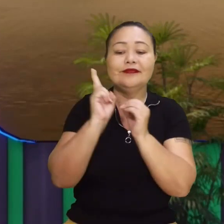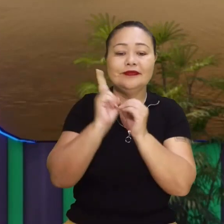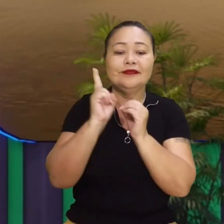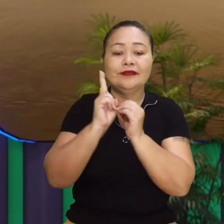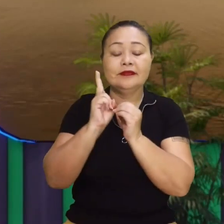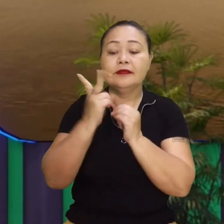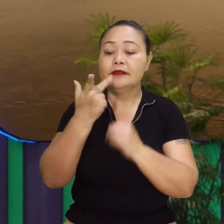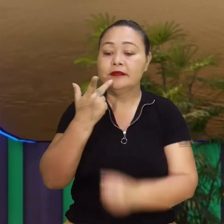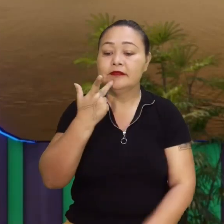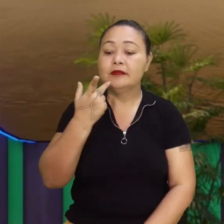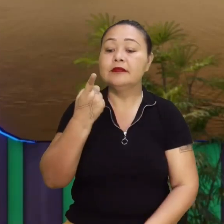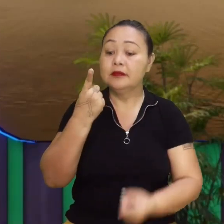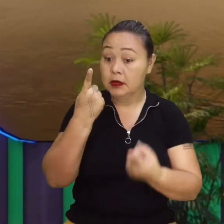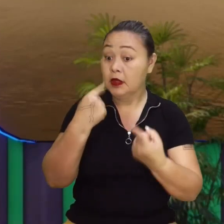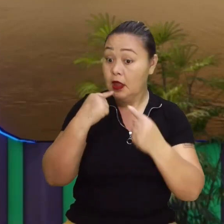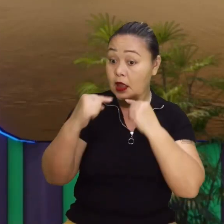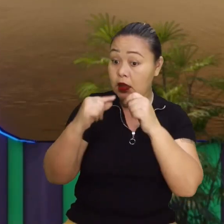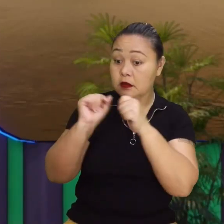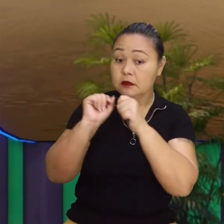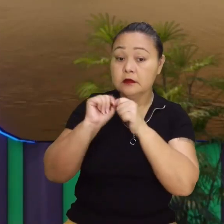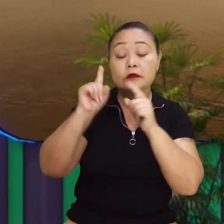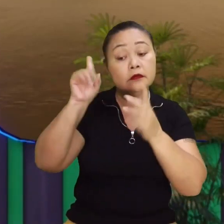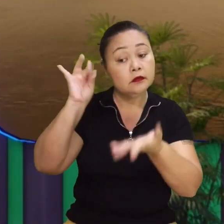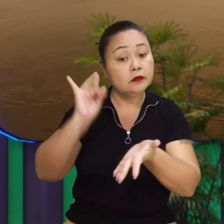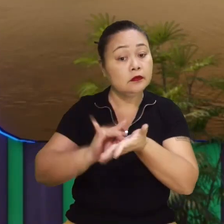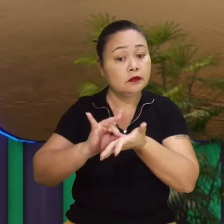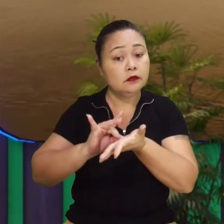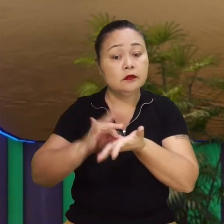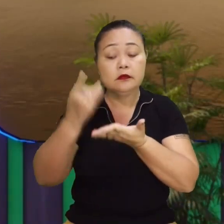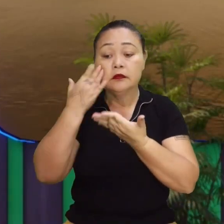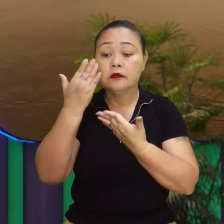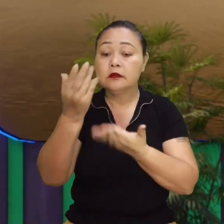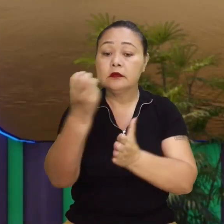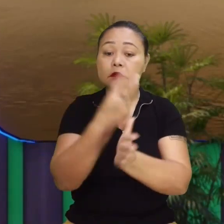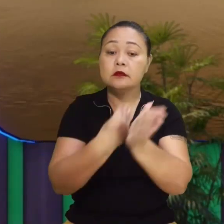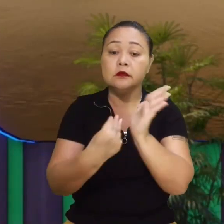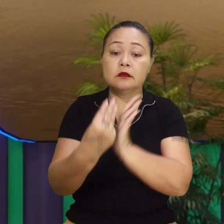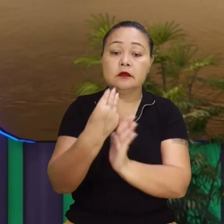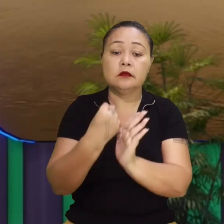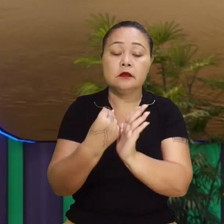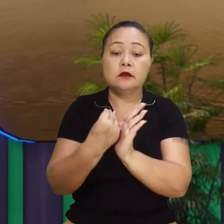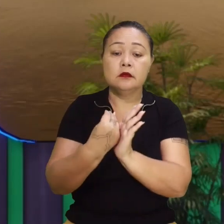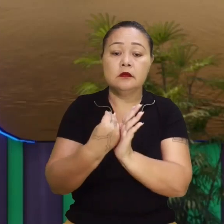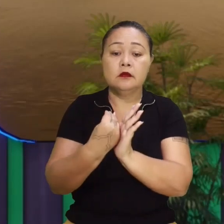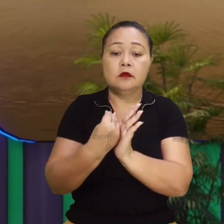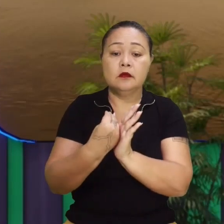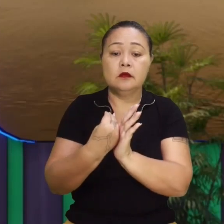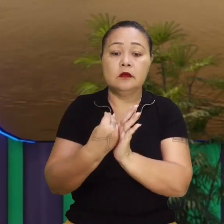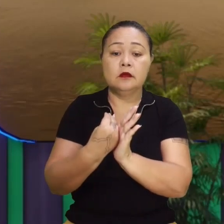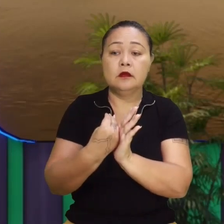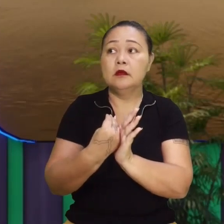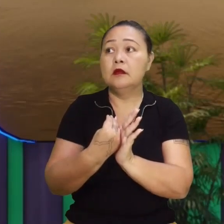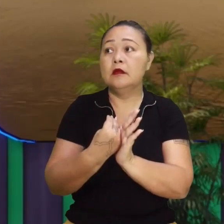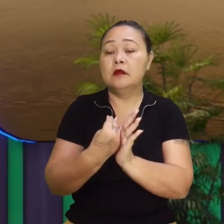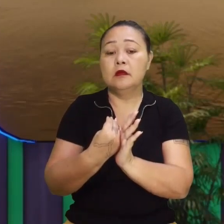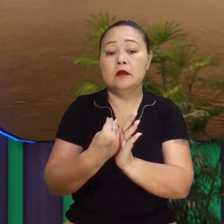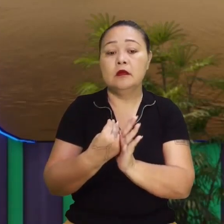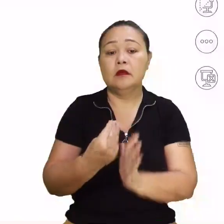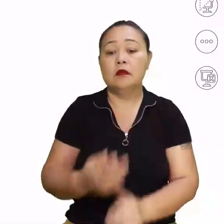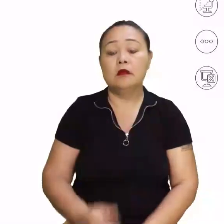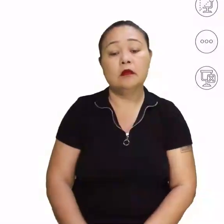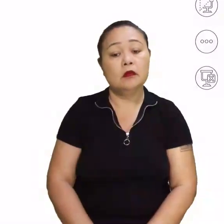então ela faz essa crítica Ok e realmente você gente olhar para o mapa é vamos lá no gráfico